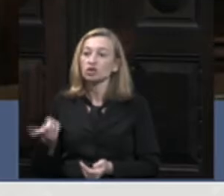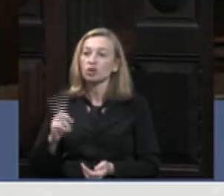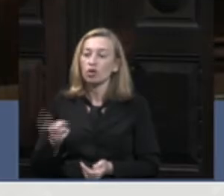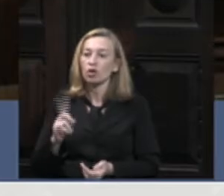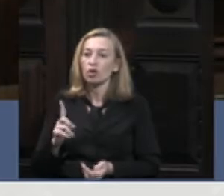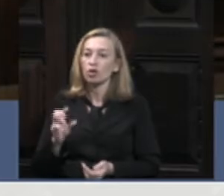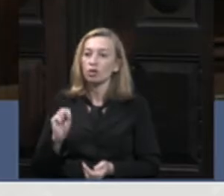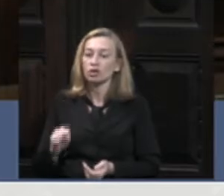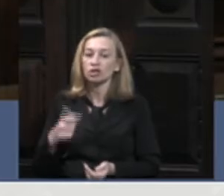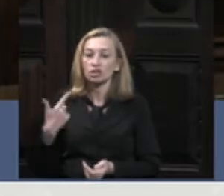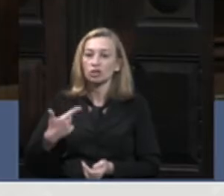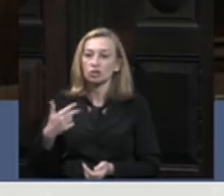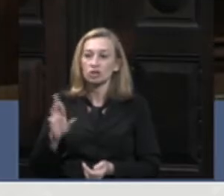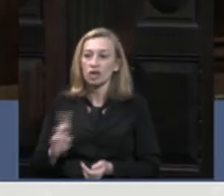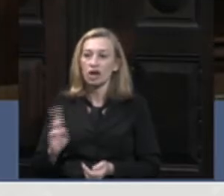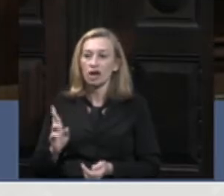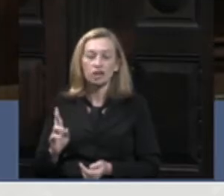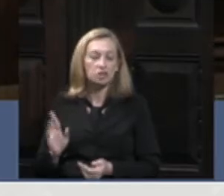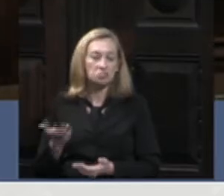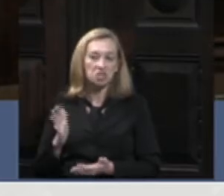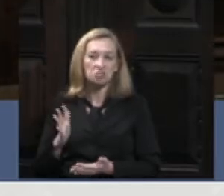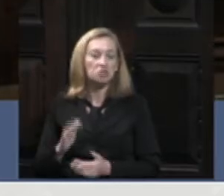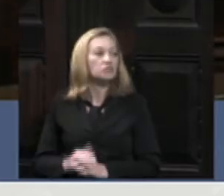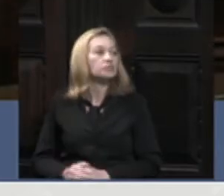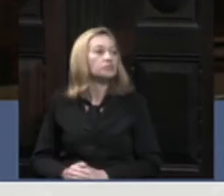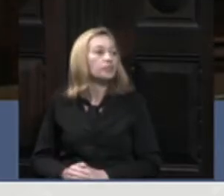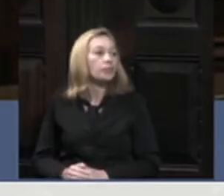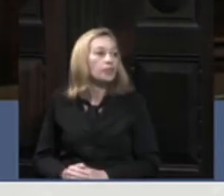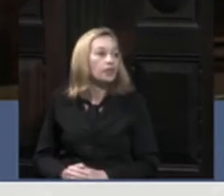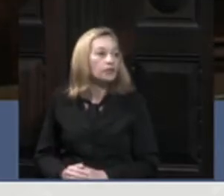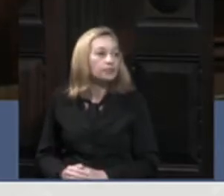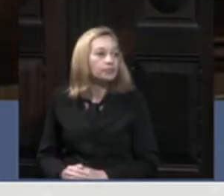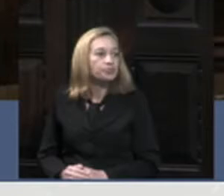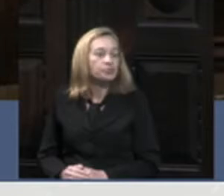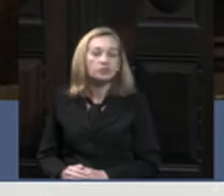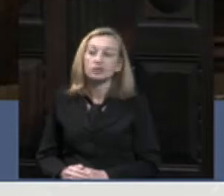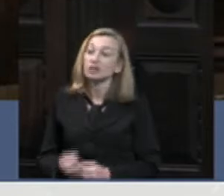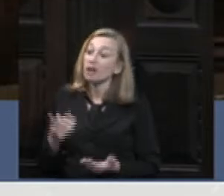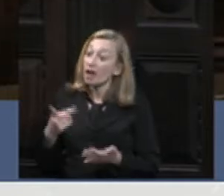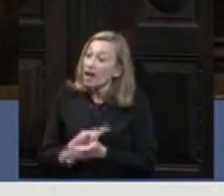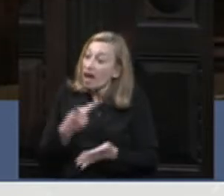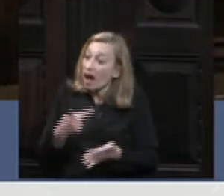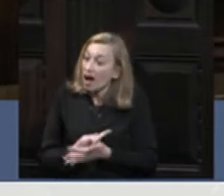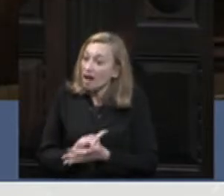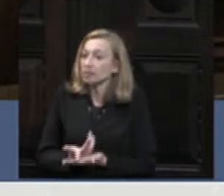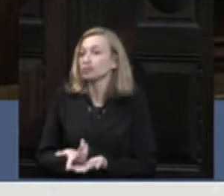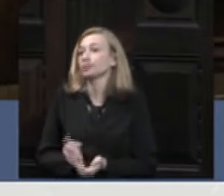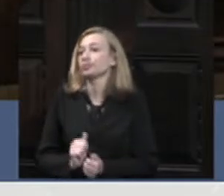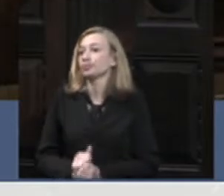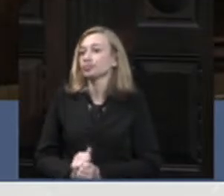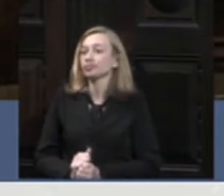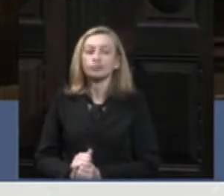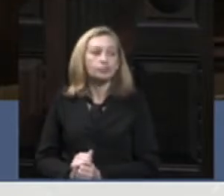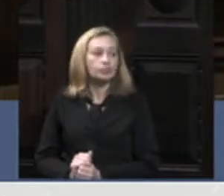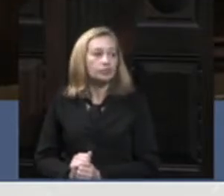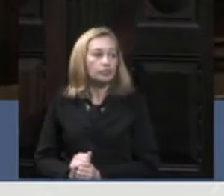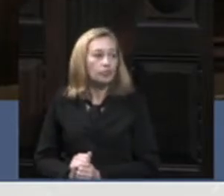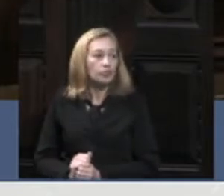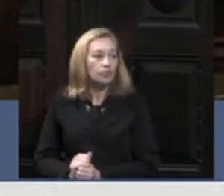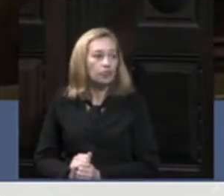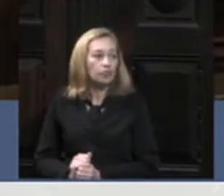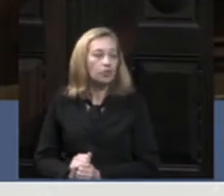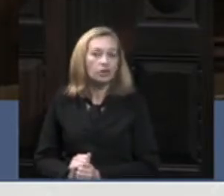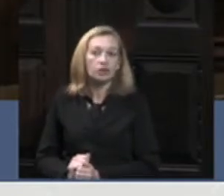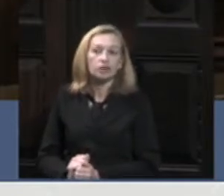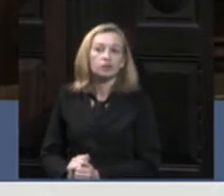82 praticamente o barril. Isso é um crime de lesa pátria, mas fazem